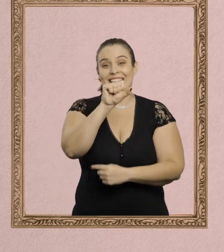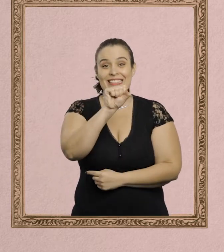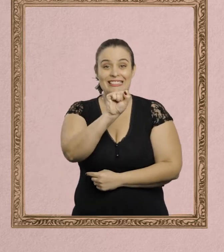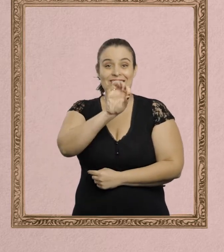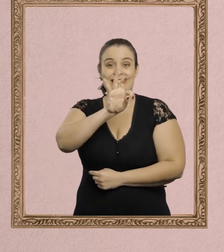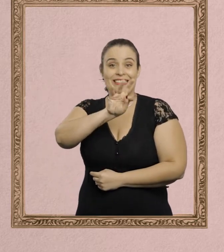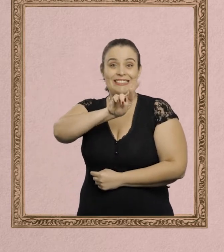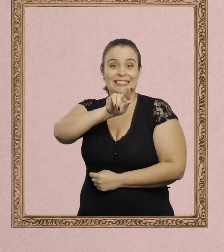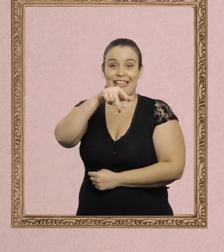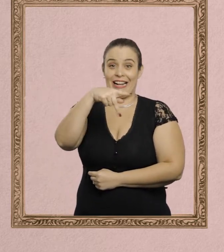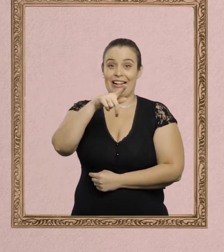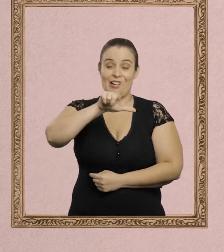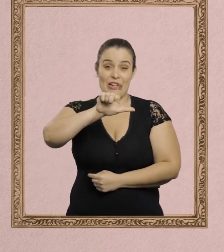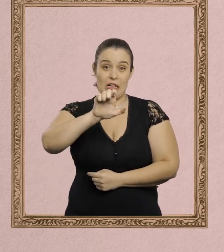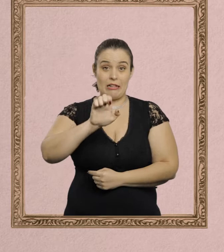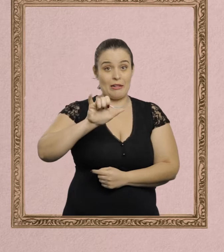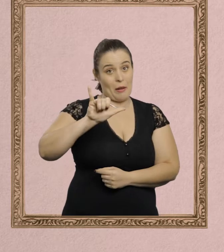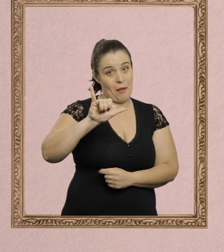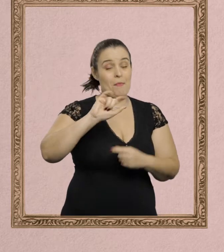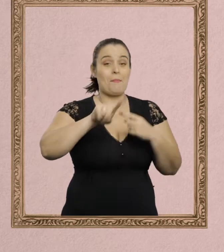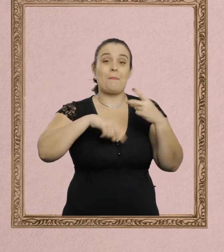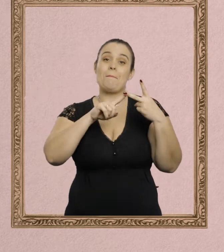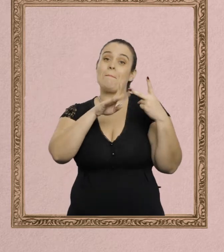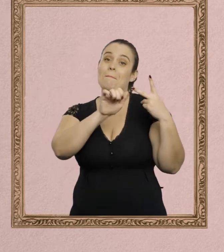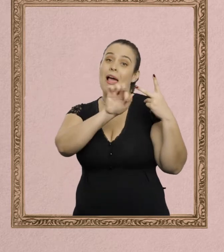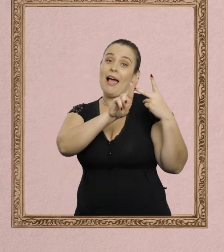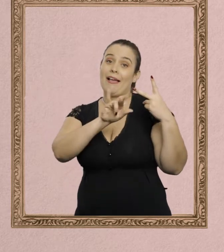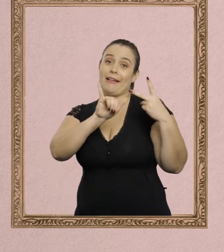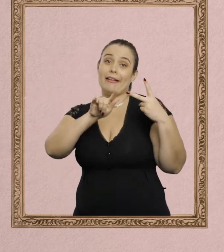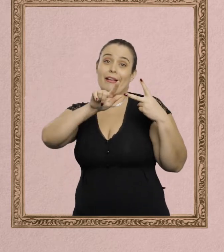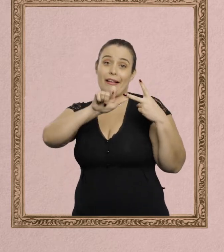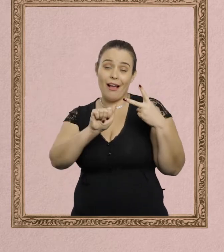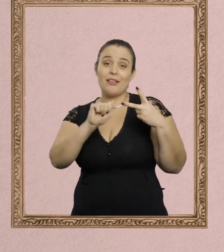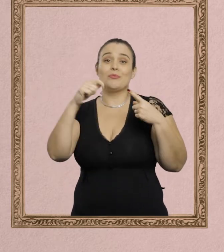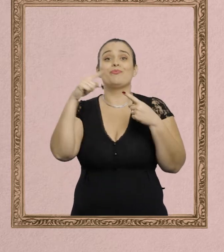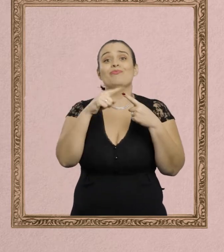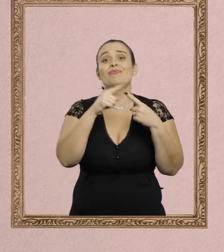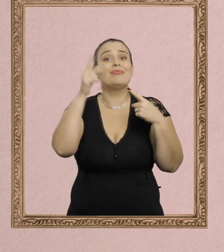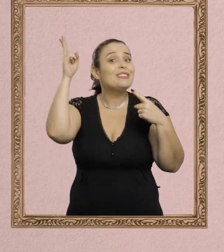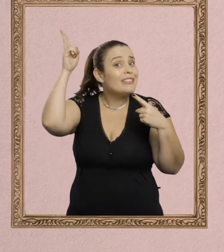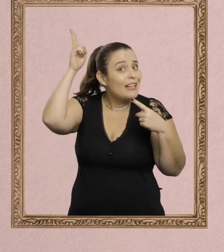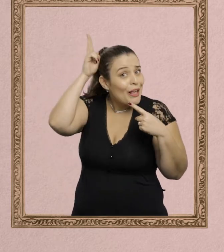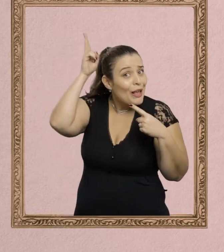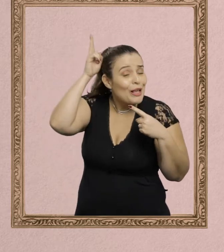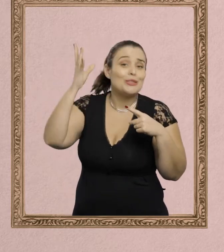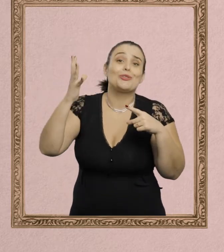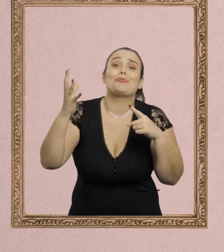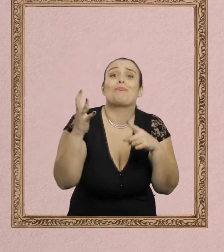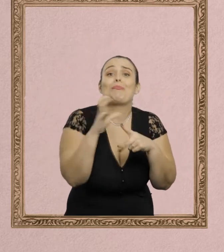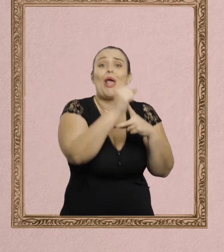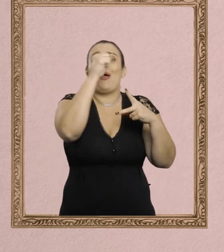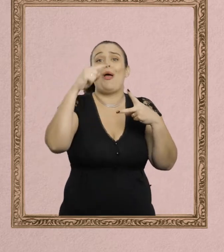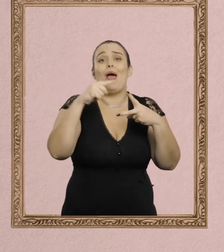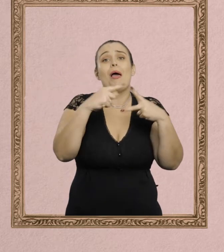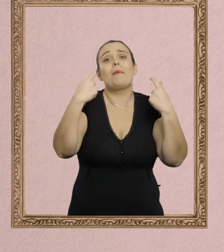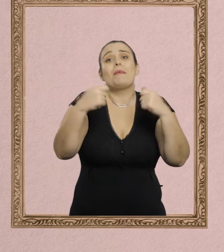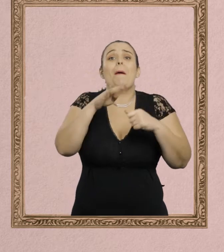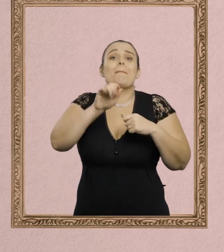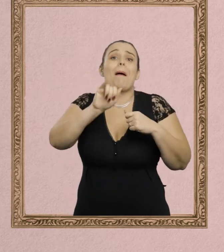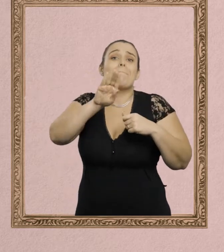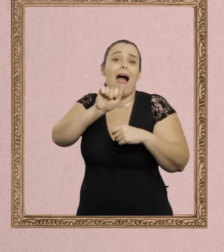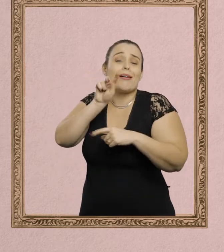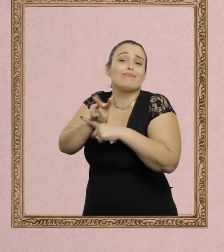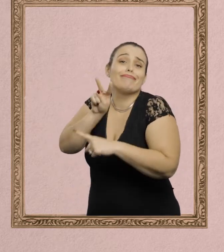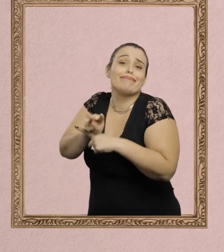Barrica. Starkley foi capturado pelos índios e foi obrigado a ser babá dos índiozinhos.